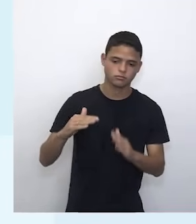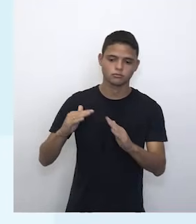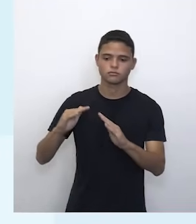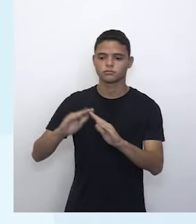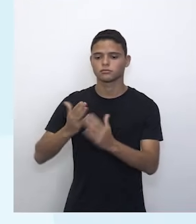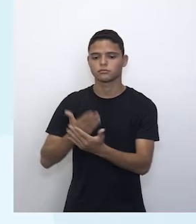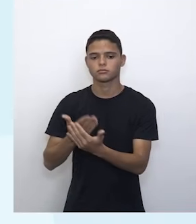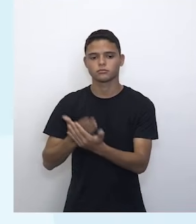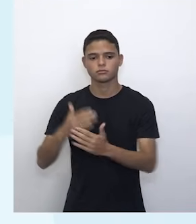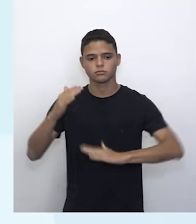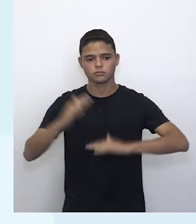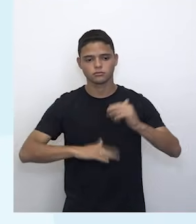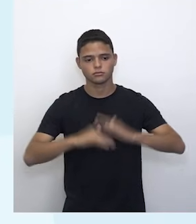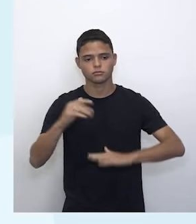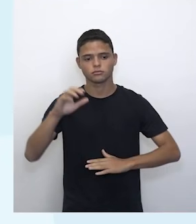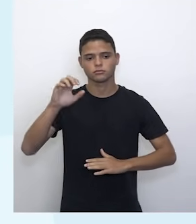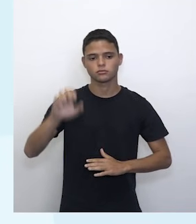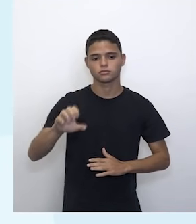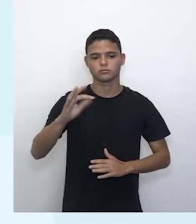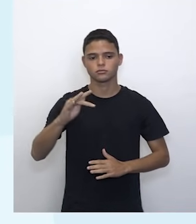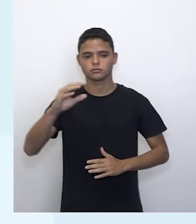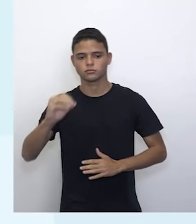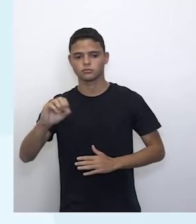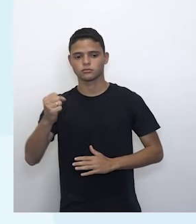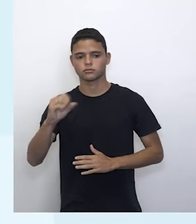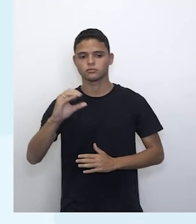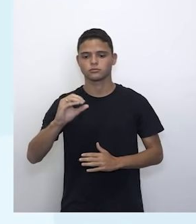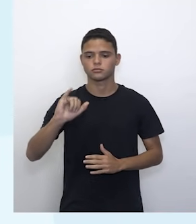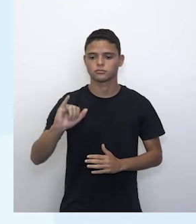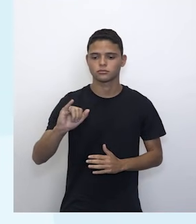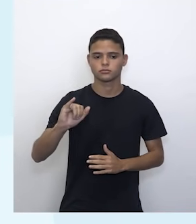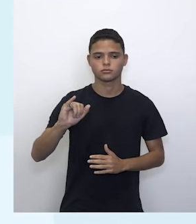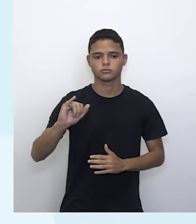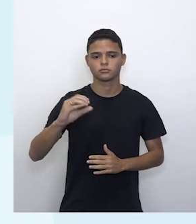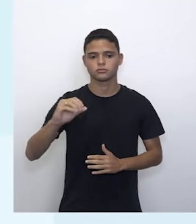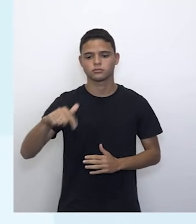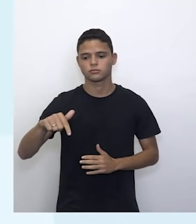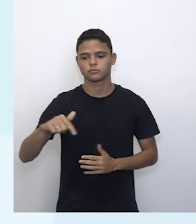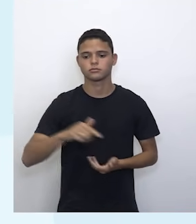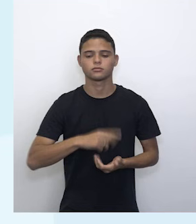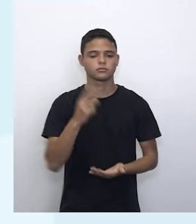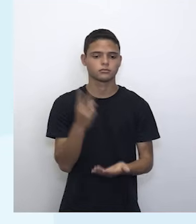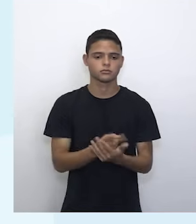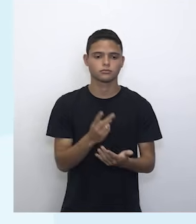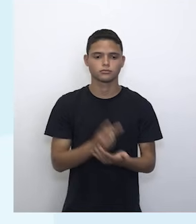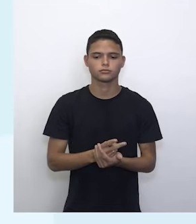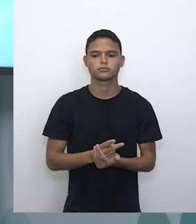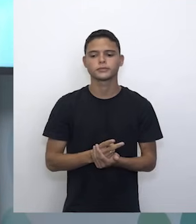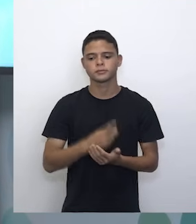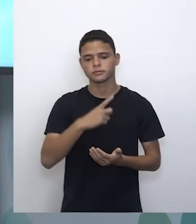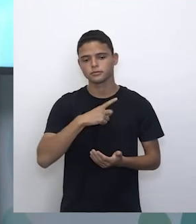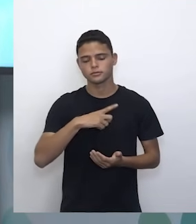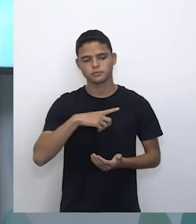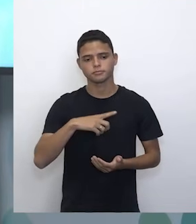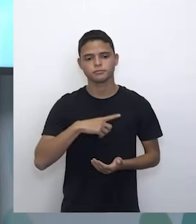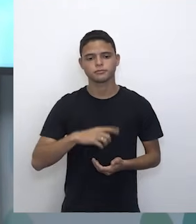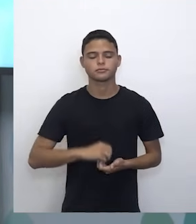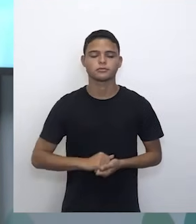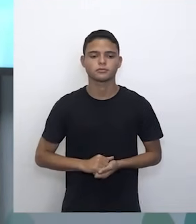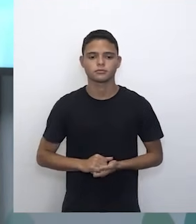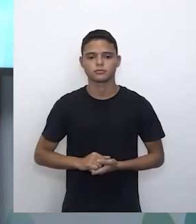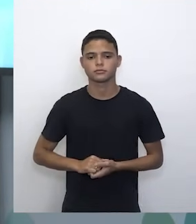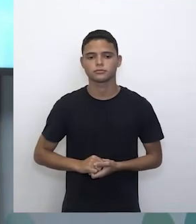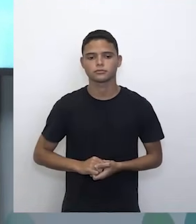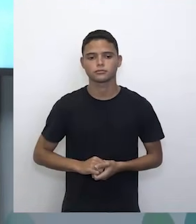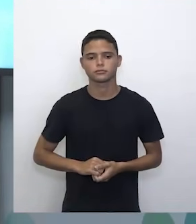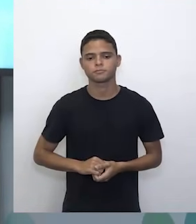você saber, foi essa aí, ó, a 08CI07, tá bom? Que ela está sempre aí